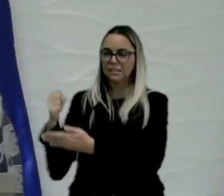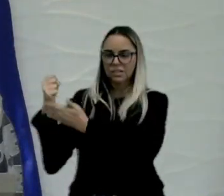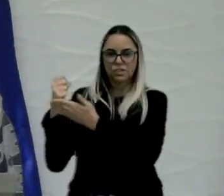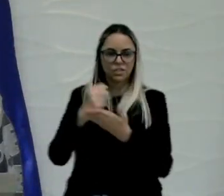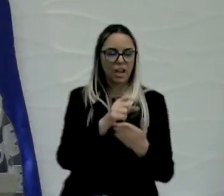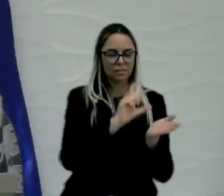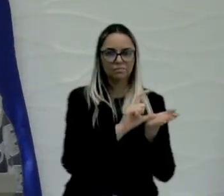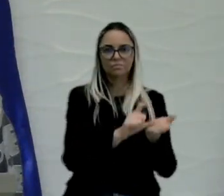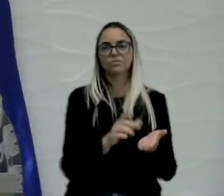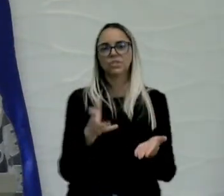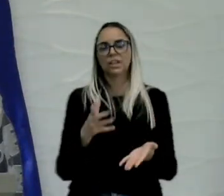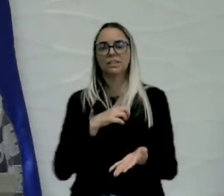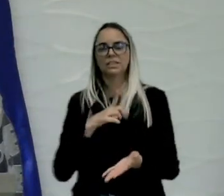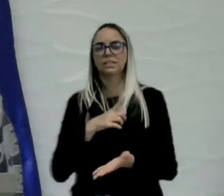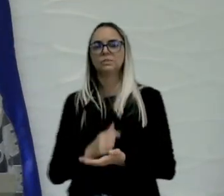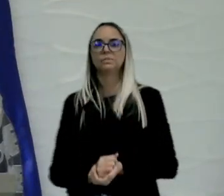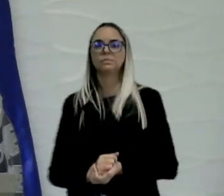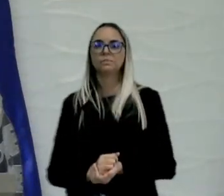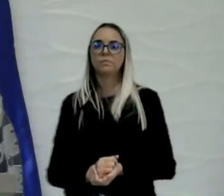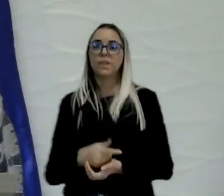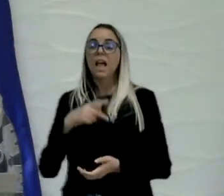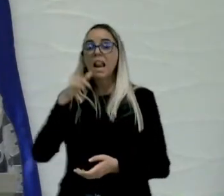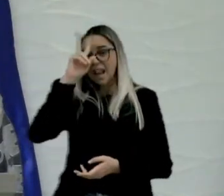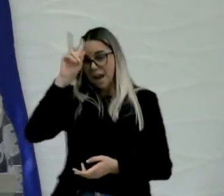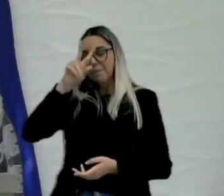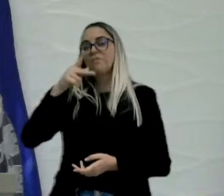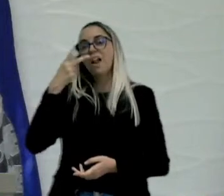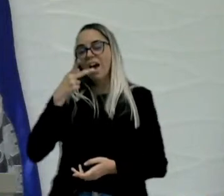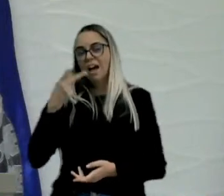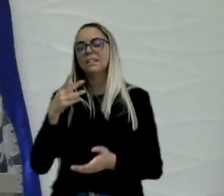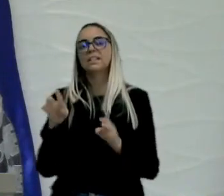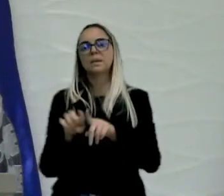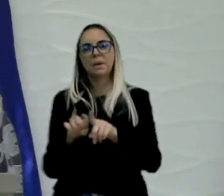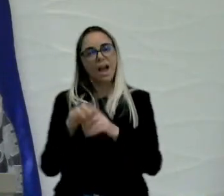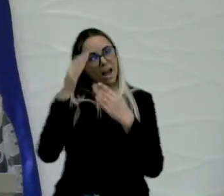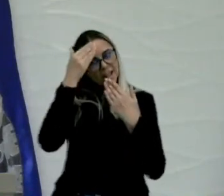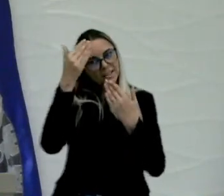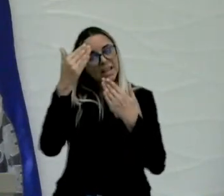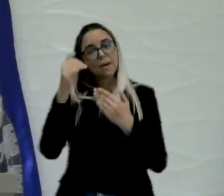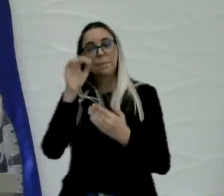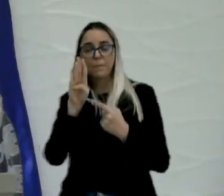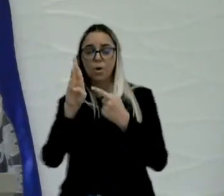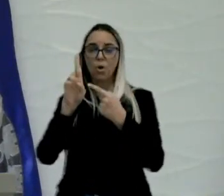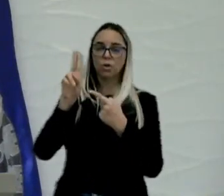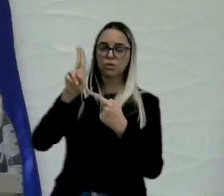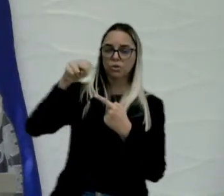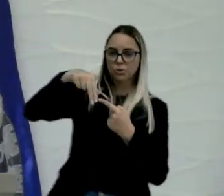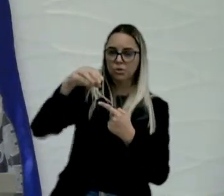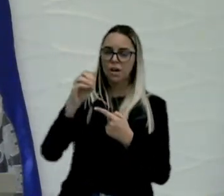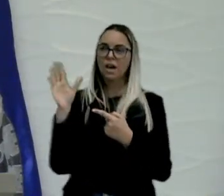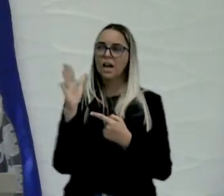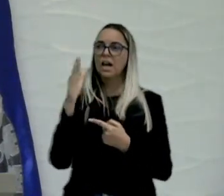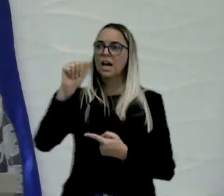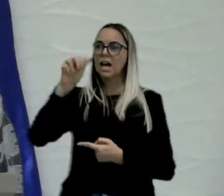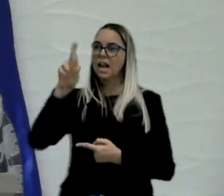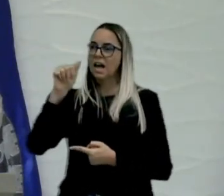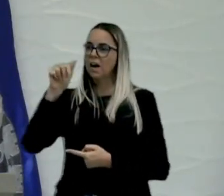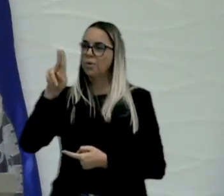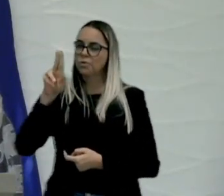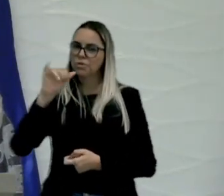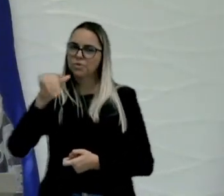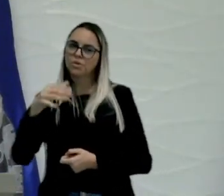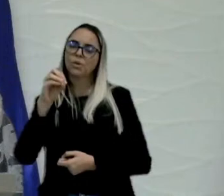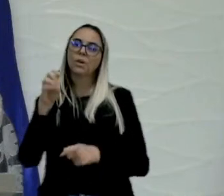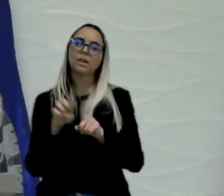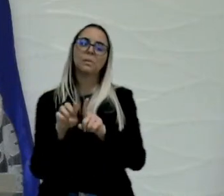de 28 ser a Bruna Araújo a ex-prefeita que deixou o recurso como deixou da vida do